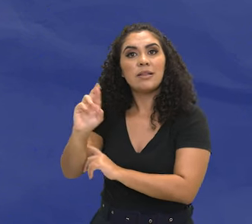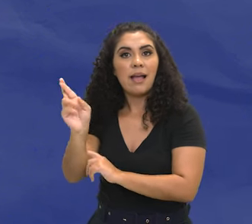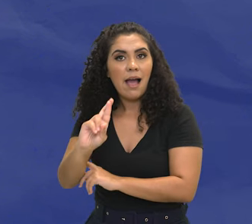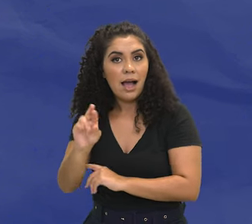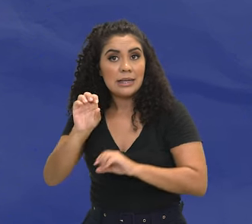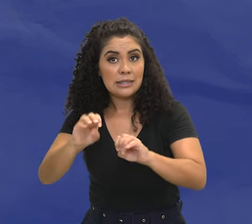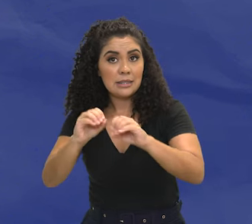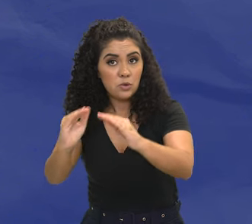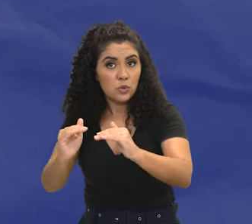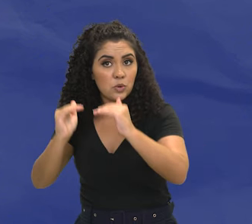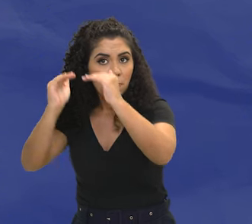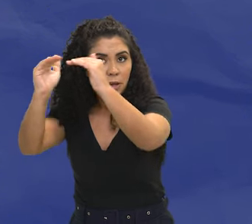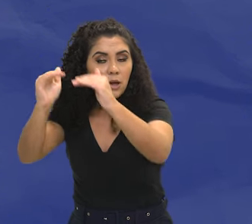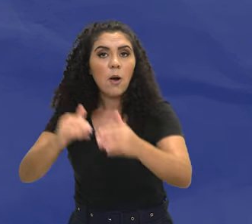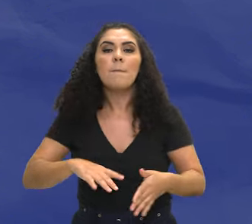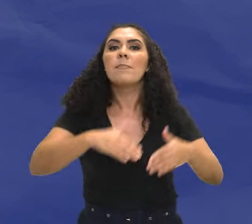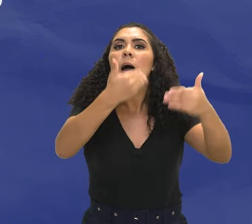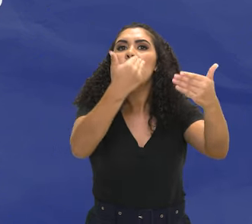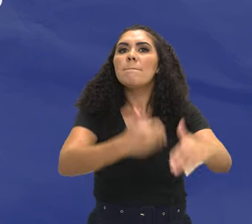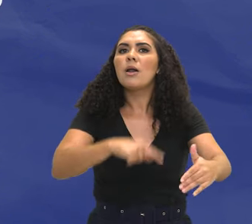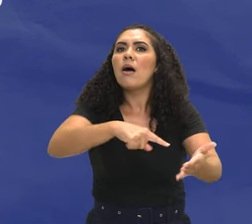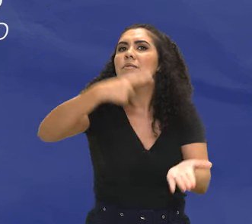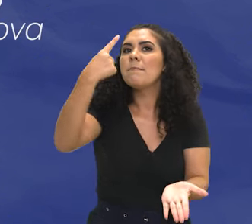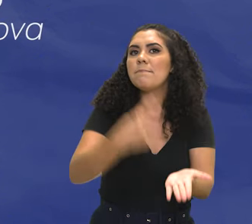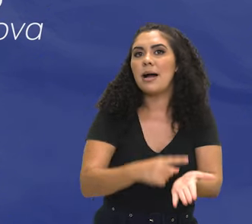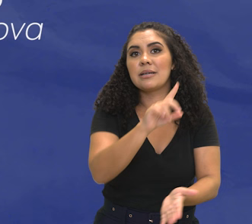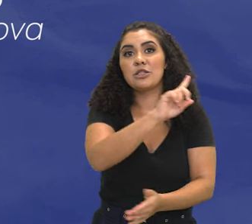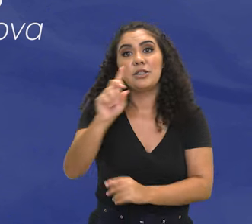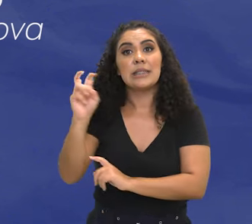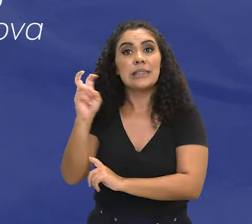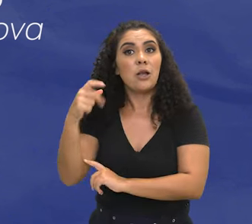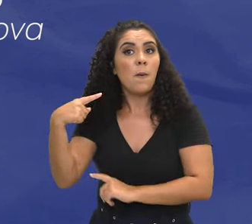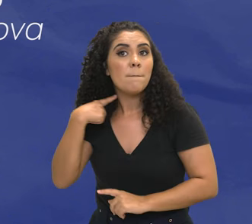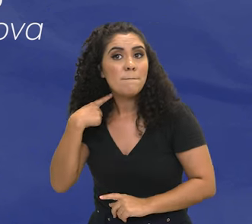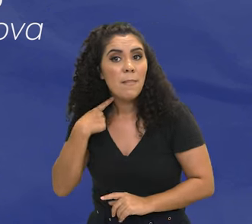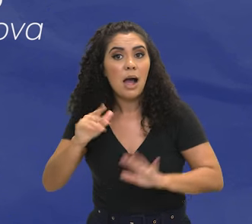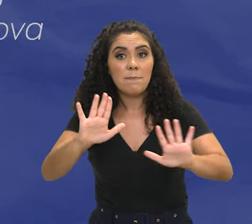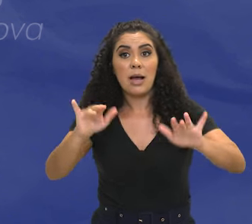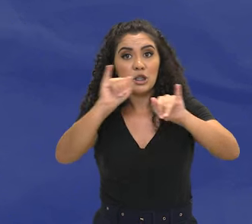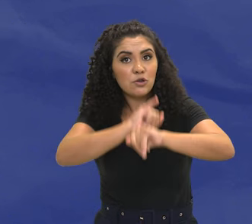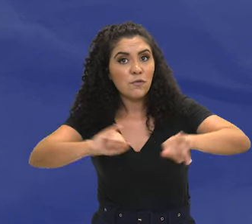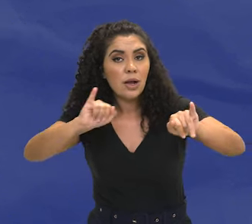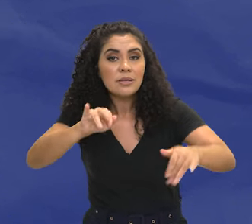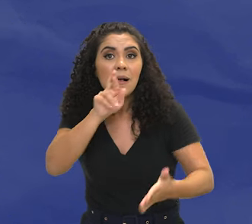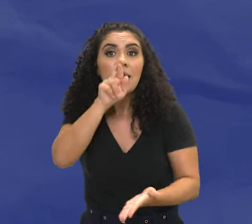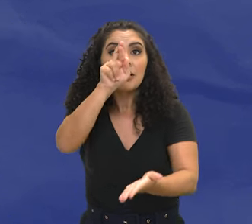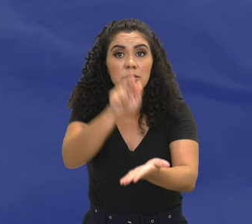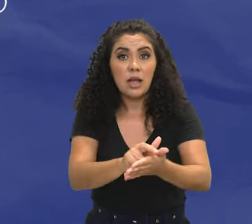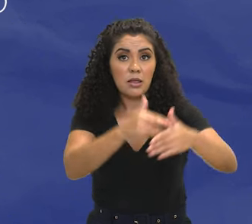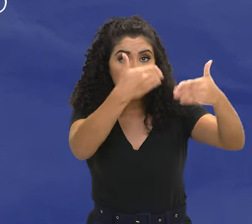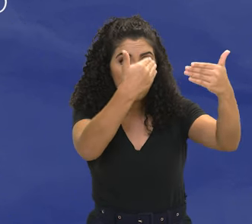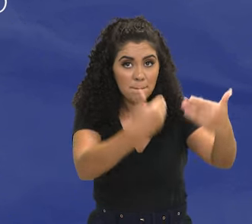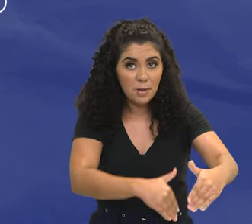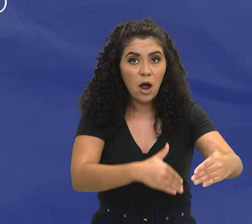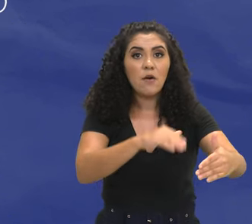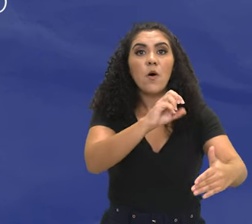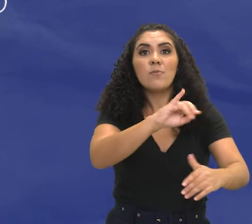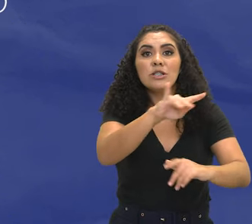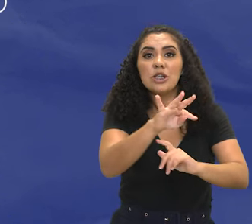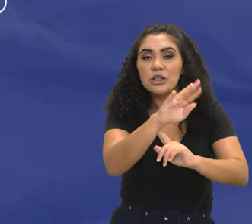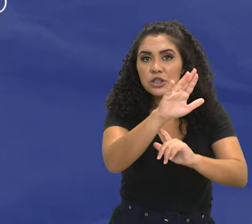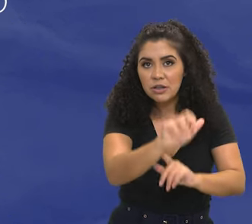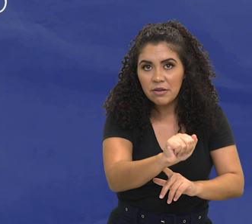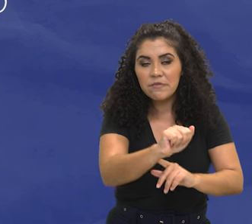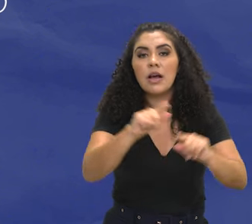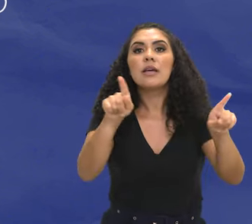$ 90,00 para nível superior. A aplicação das provas está marcada para 5 de maio. A divulgação dos resultados das provas